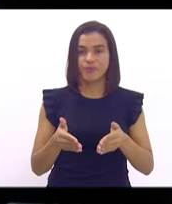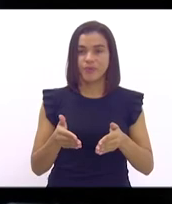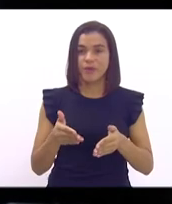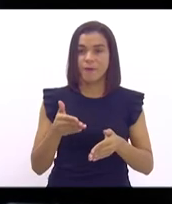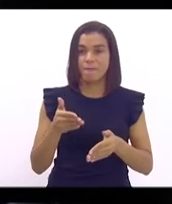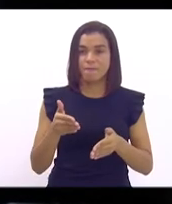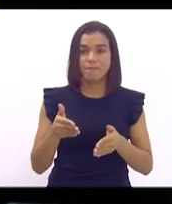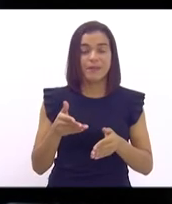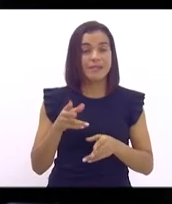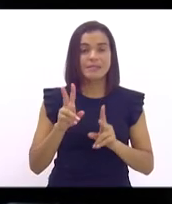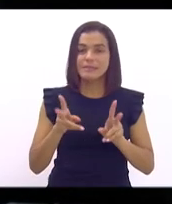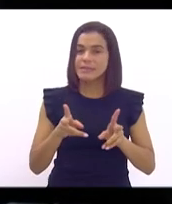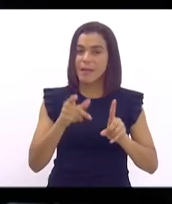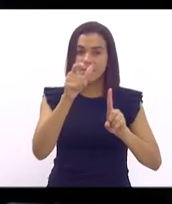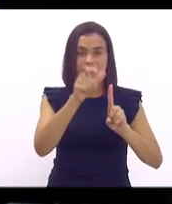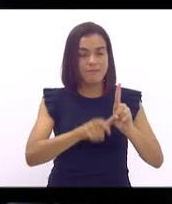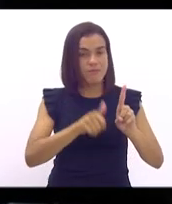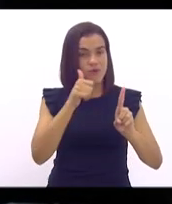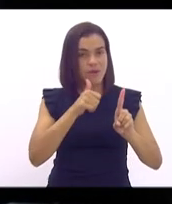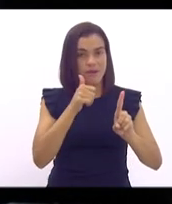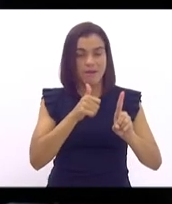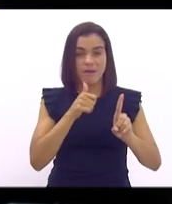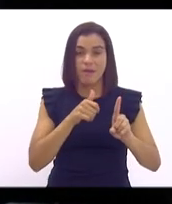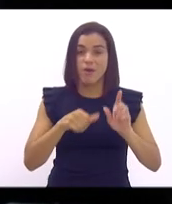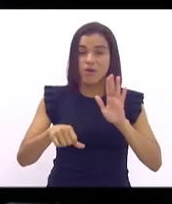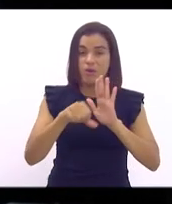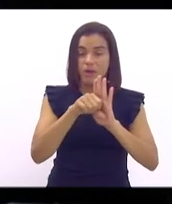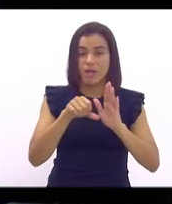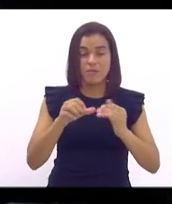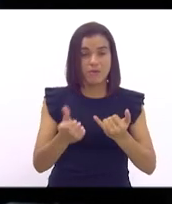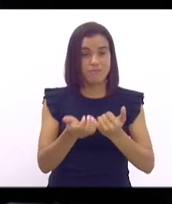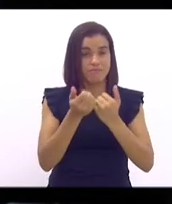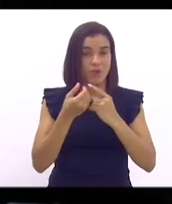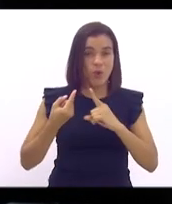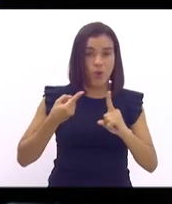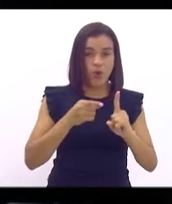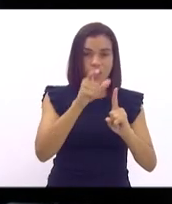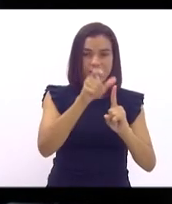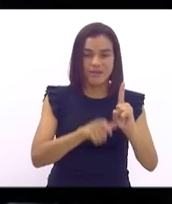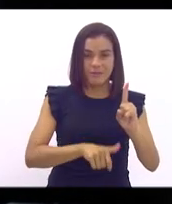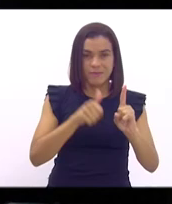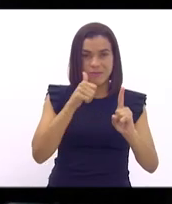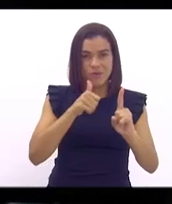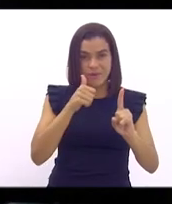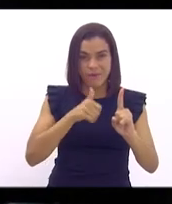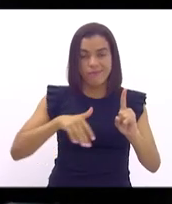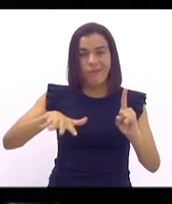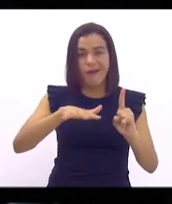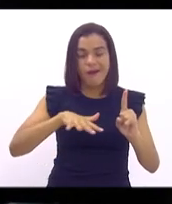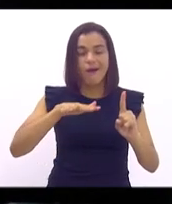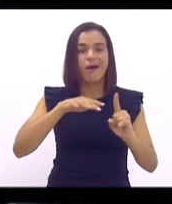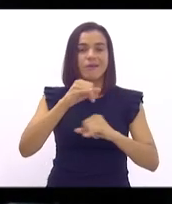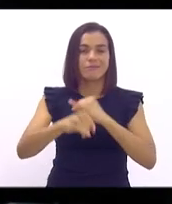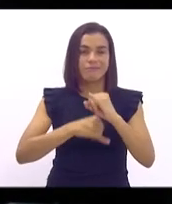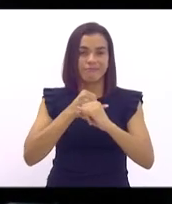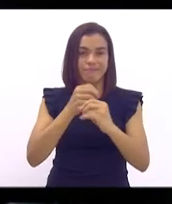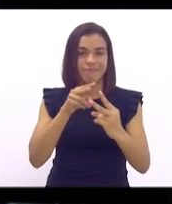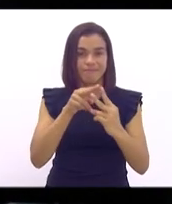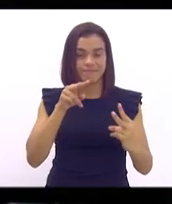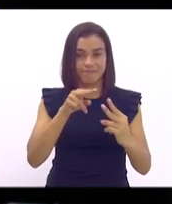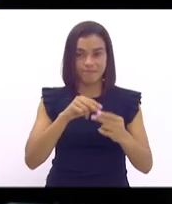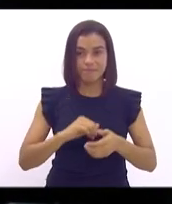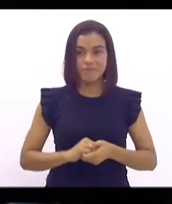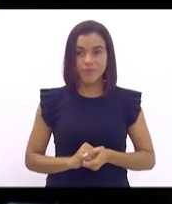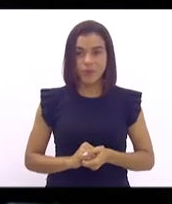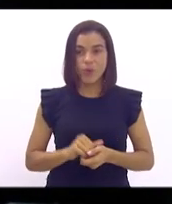foquem sempre nas mulheres, os crimes patrimoniais contra as mulheres no meio digital, né?